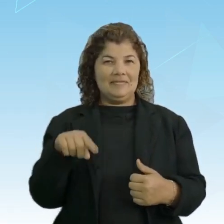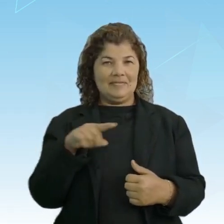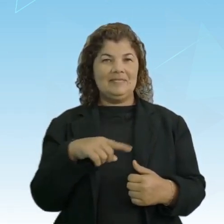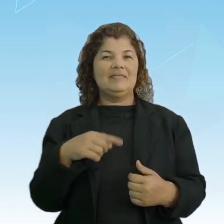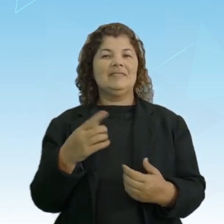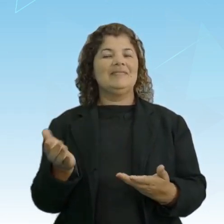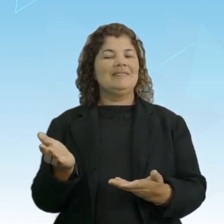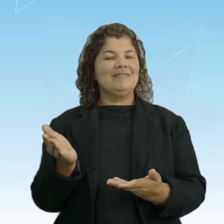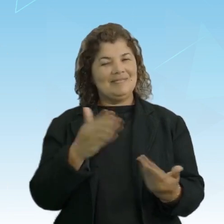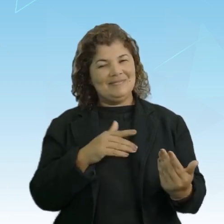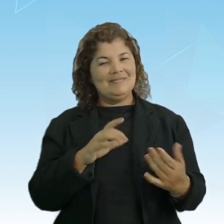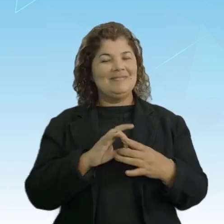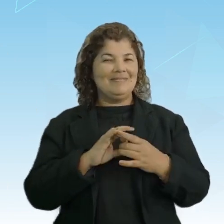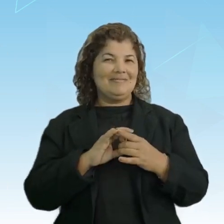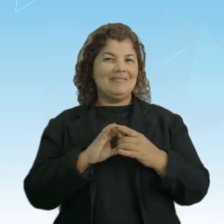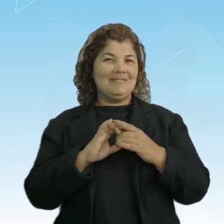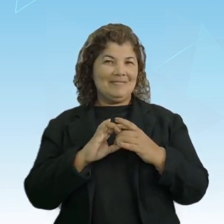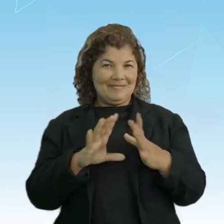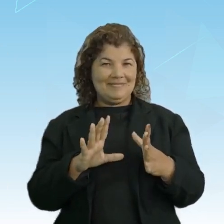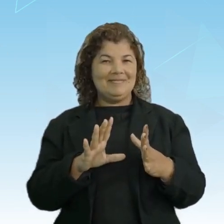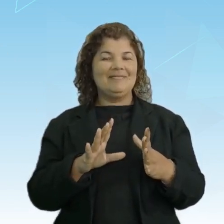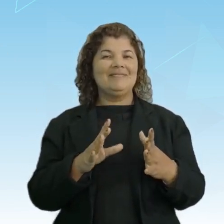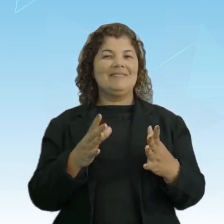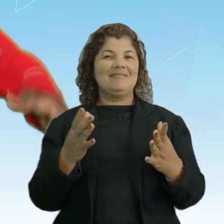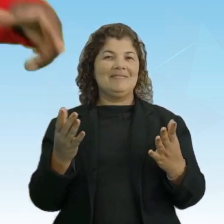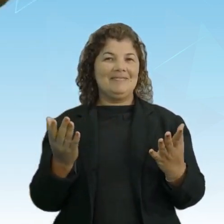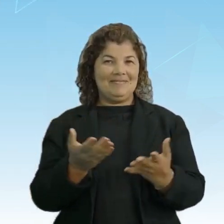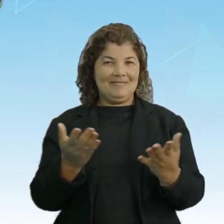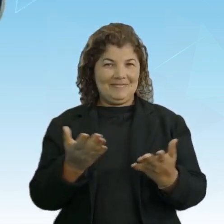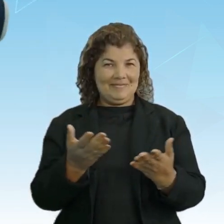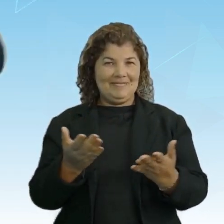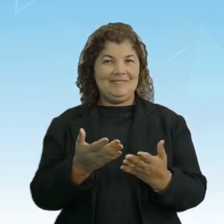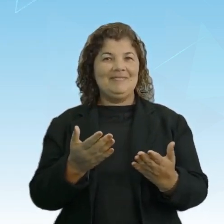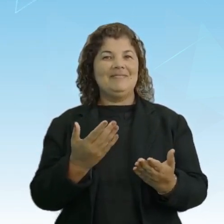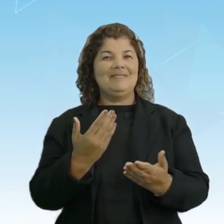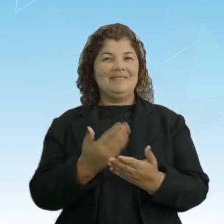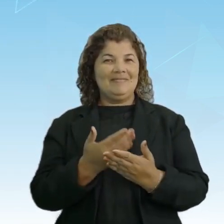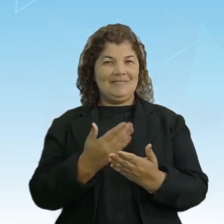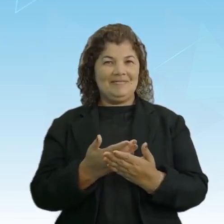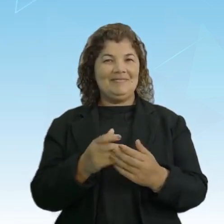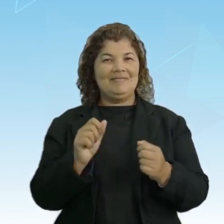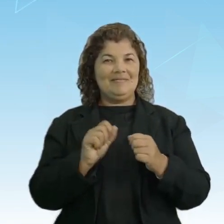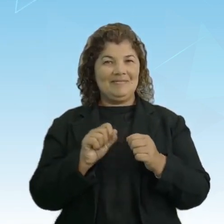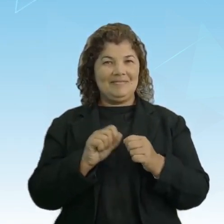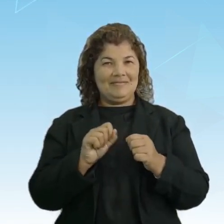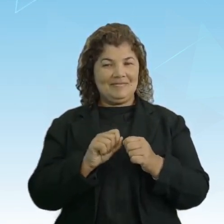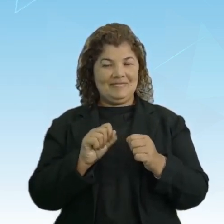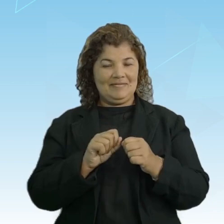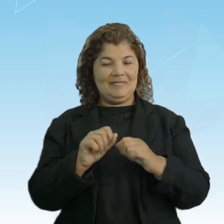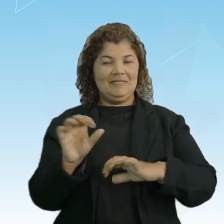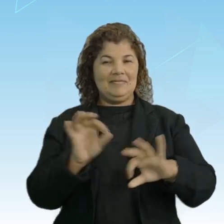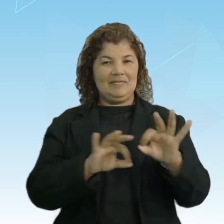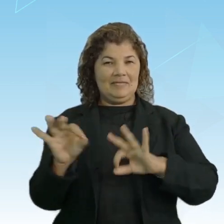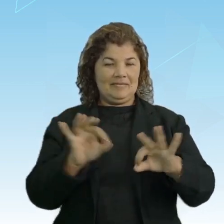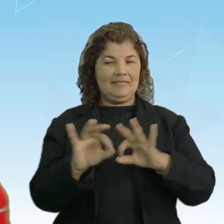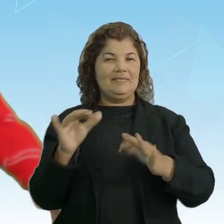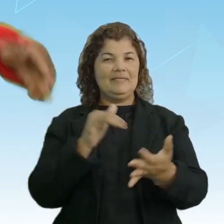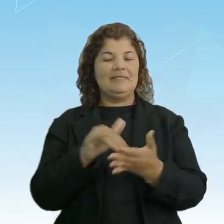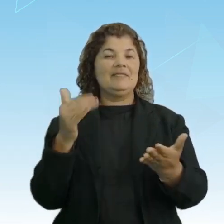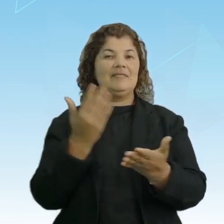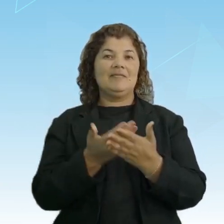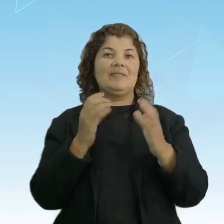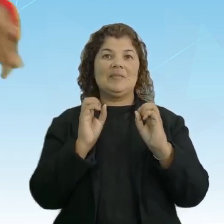Entre, fique à vontade, que aqui é uma aula feita para vocês pela Secretaria de